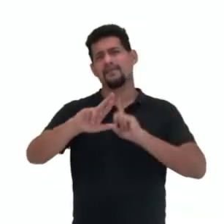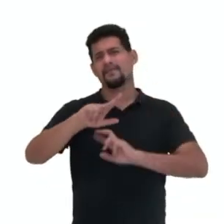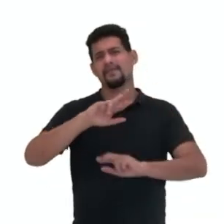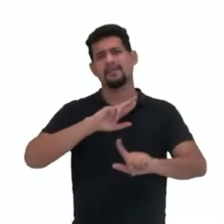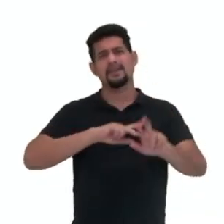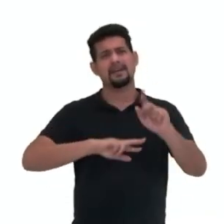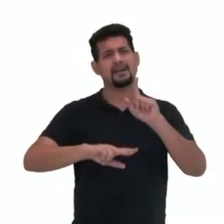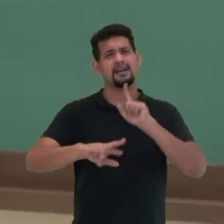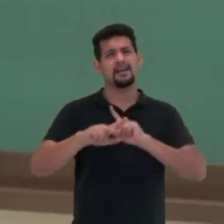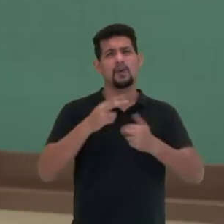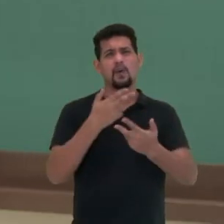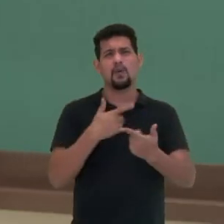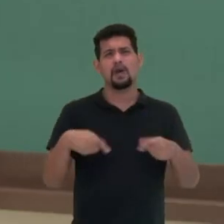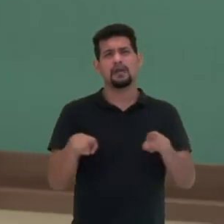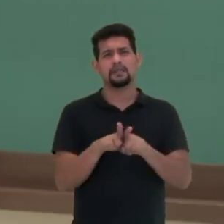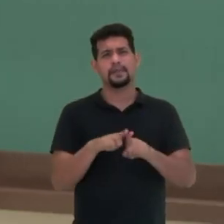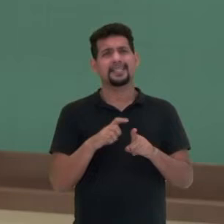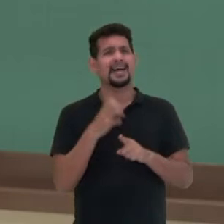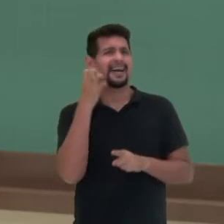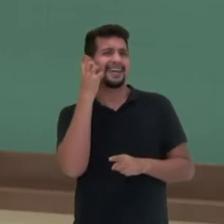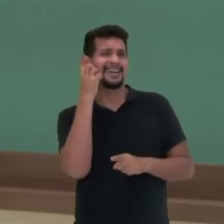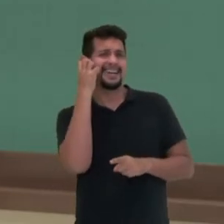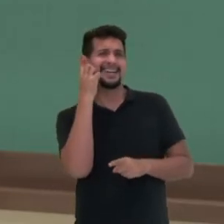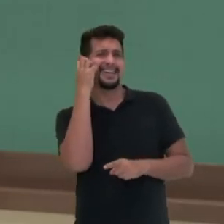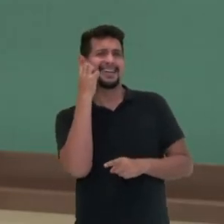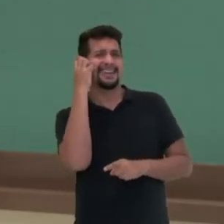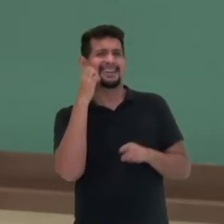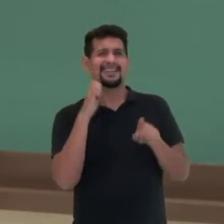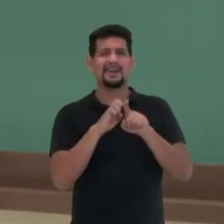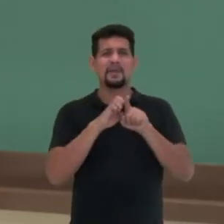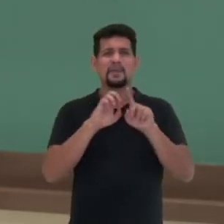né? Eczema são da coceira